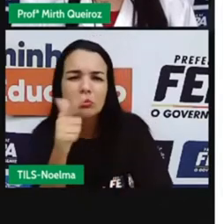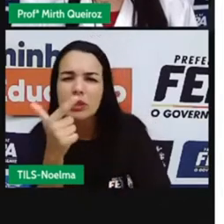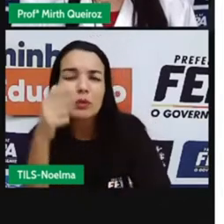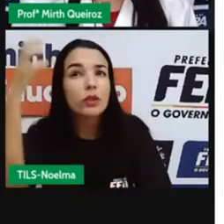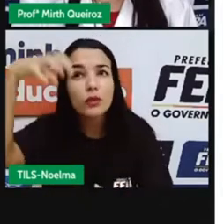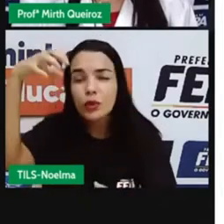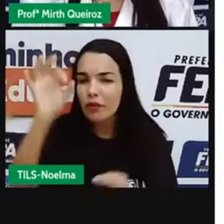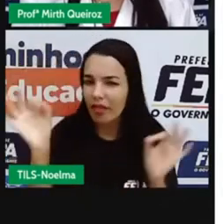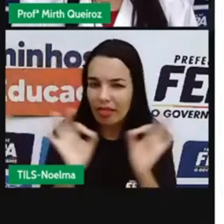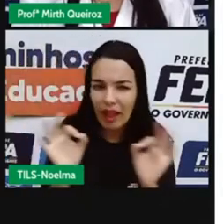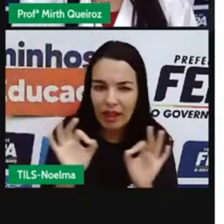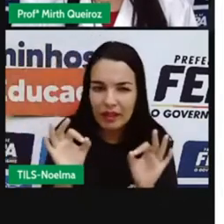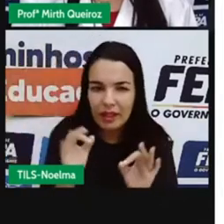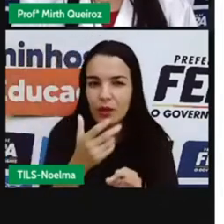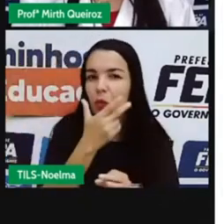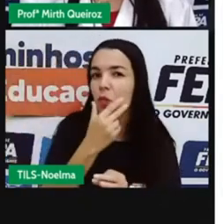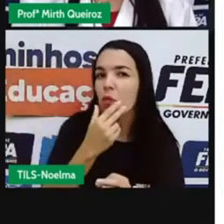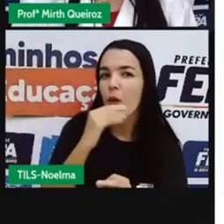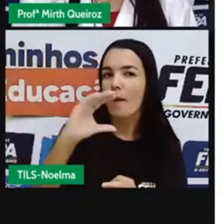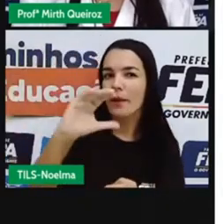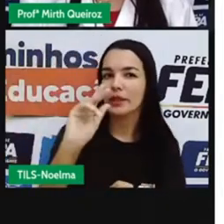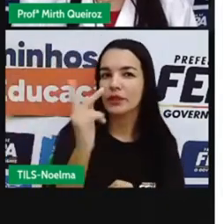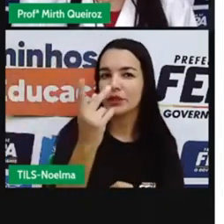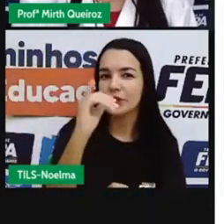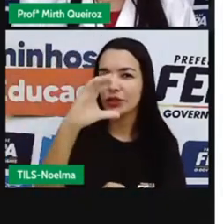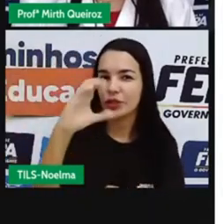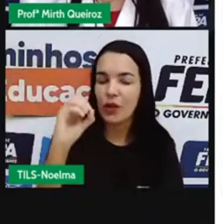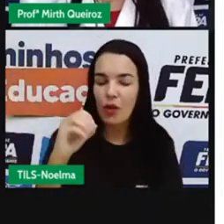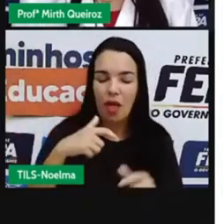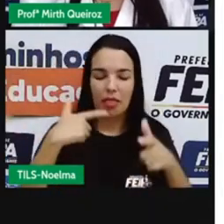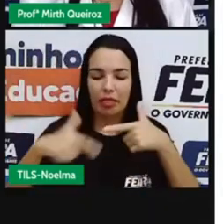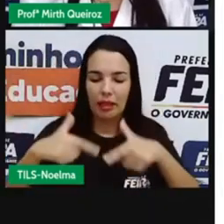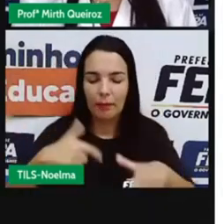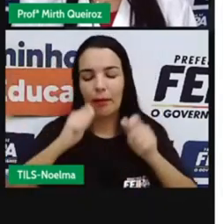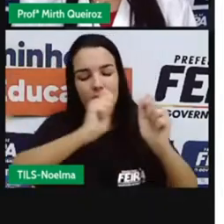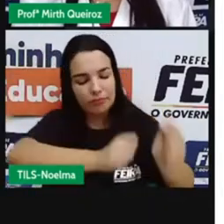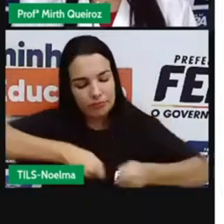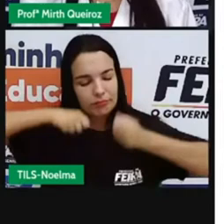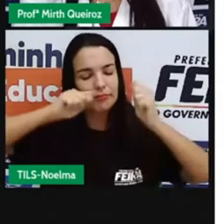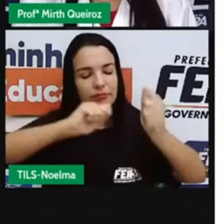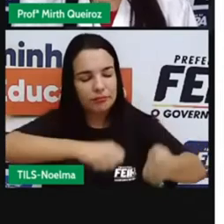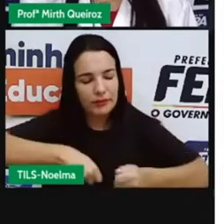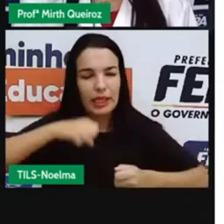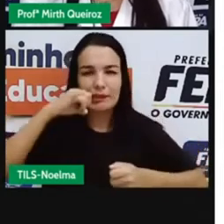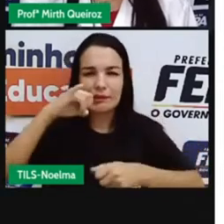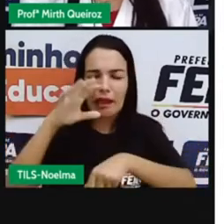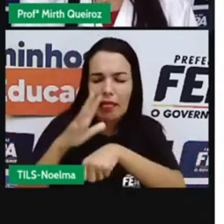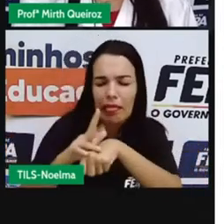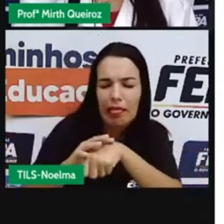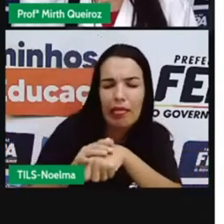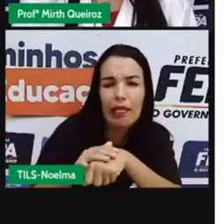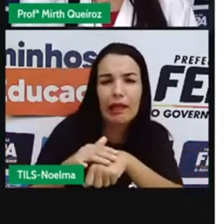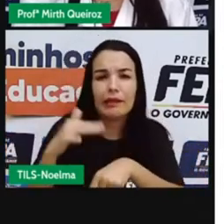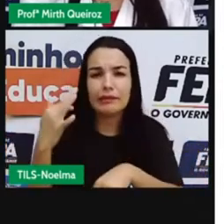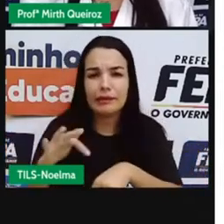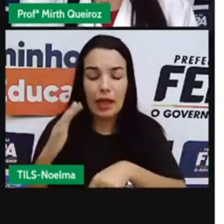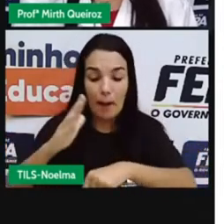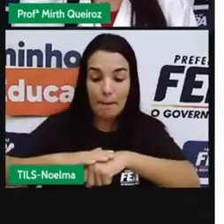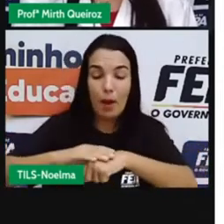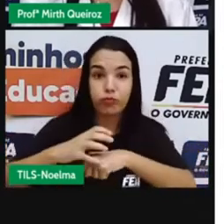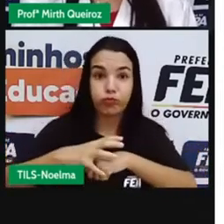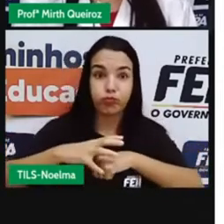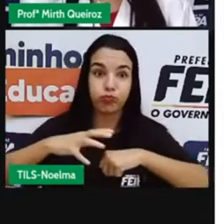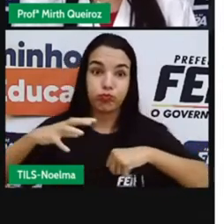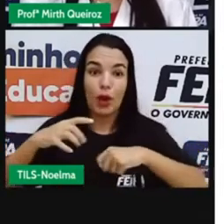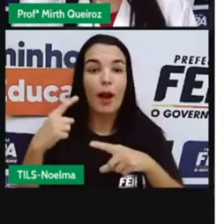Quando não chove nada, Chico trabalha com a enxada e logo se machuca e fica de mão inchada. Por